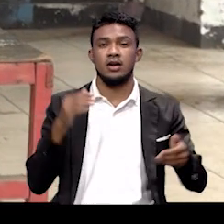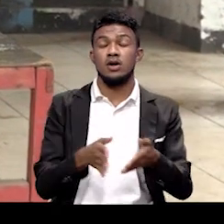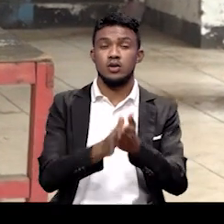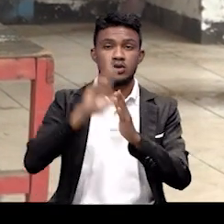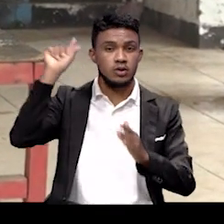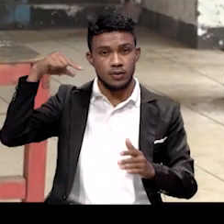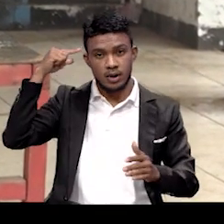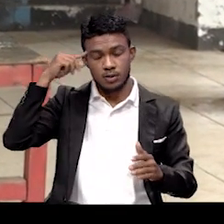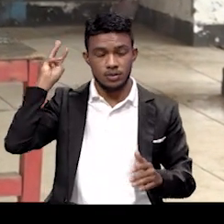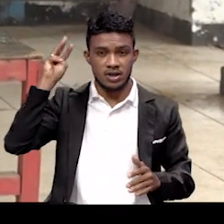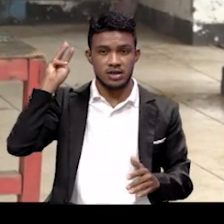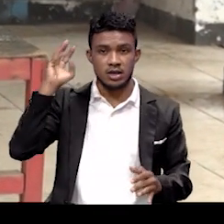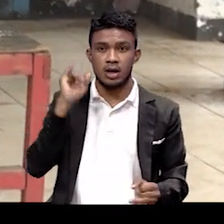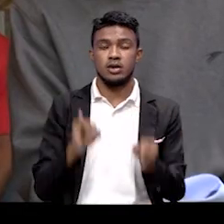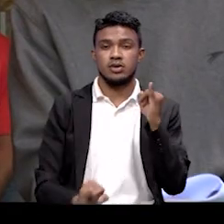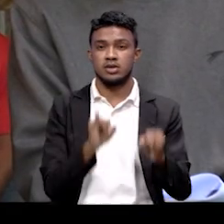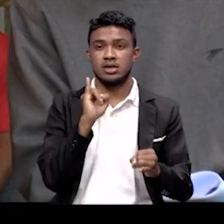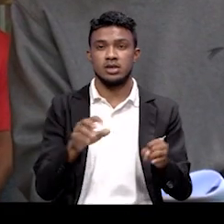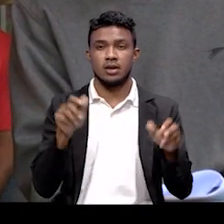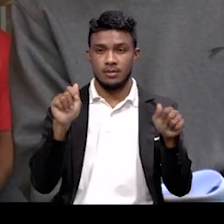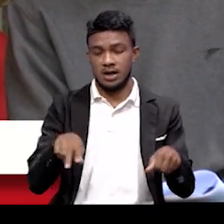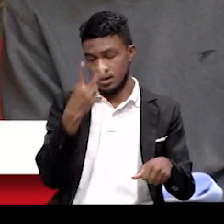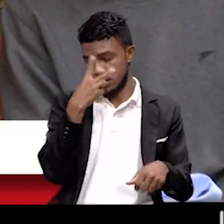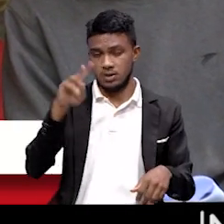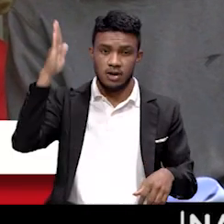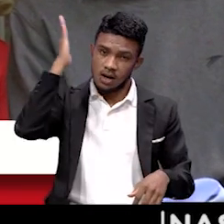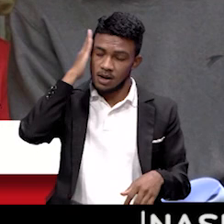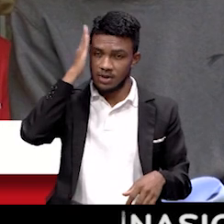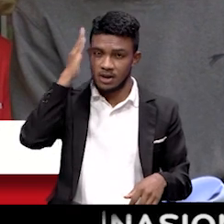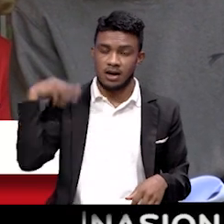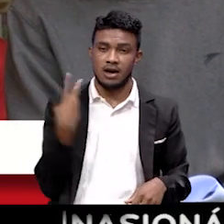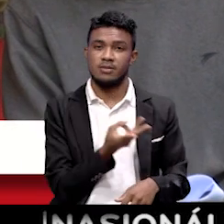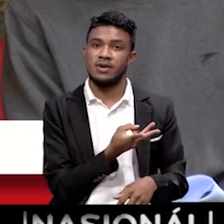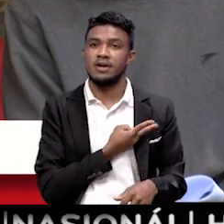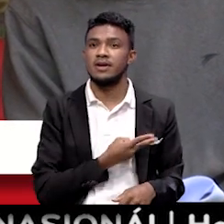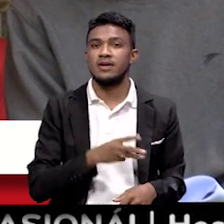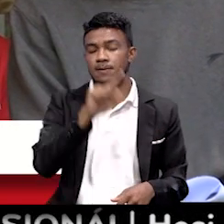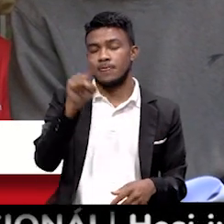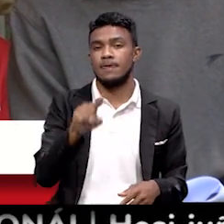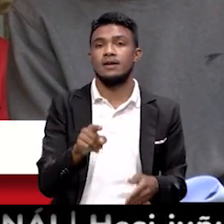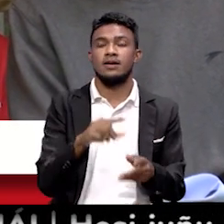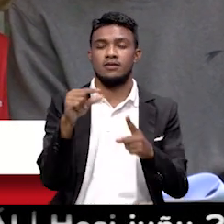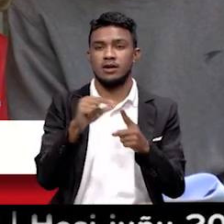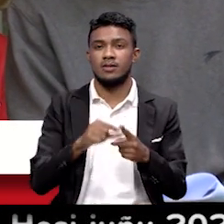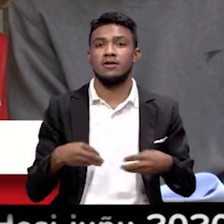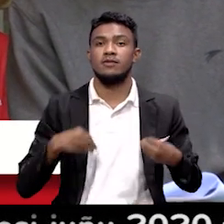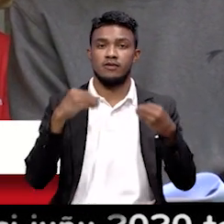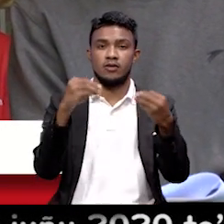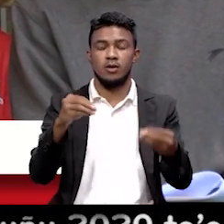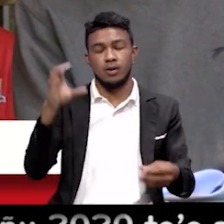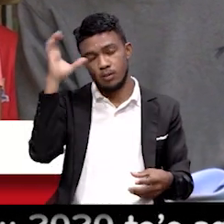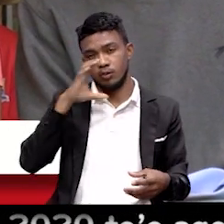li huisi Ministério de Justiça atu considera a minha opção nebe hatoo, nomos buka solução nebe